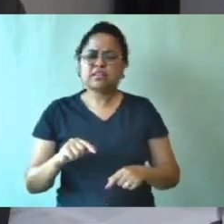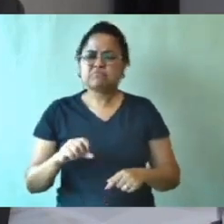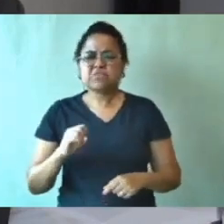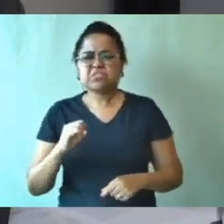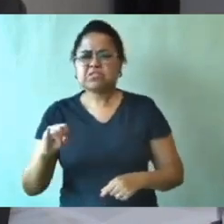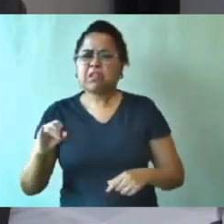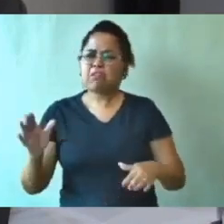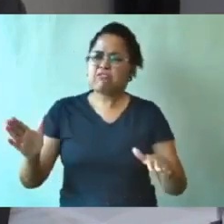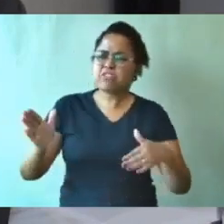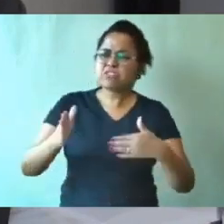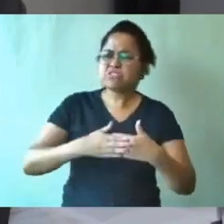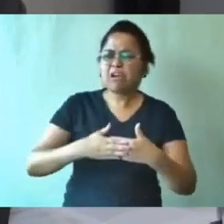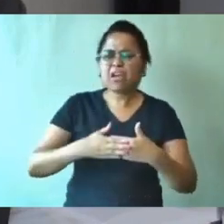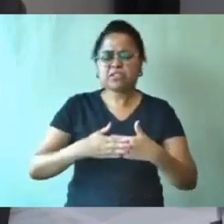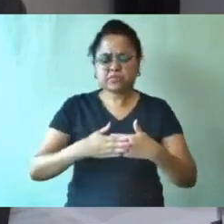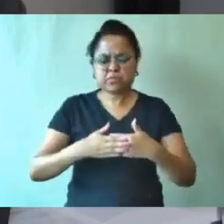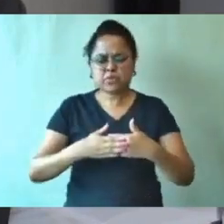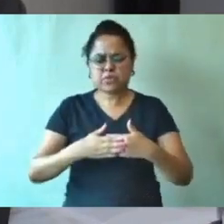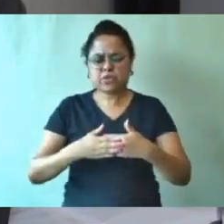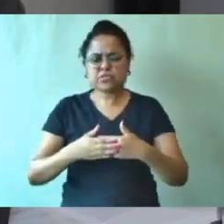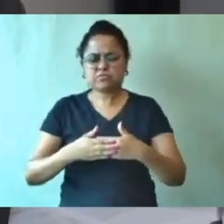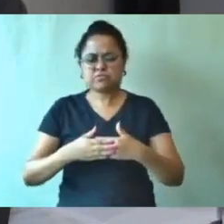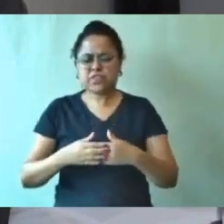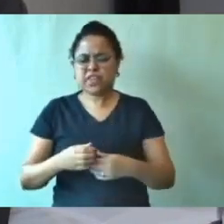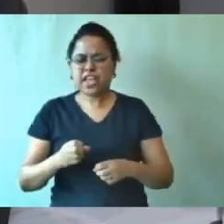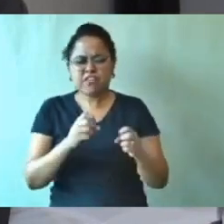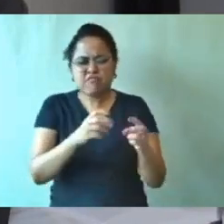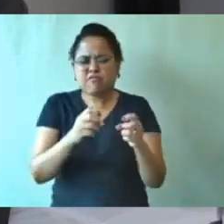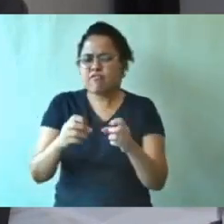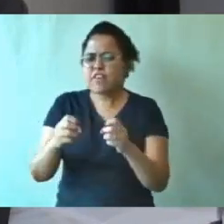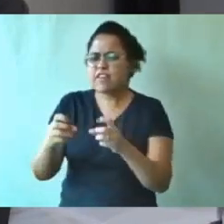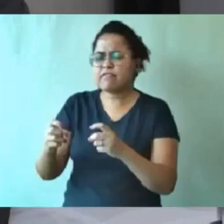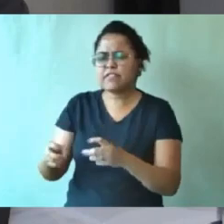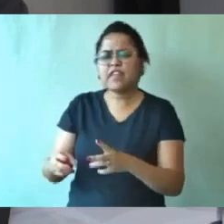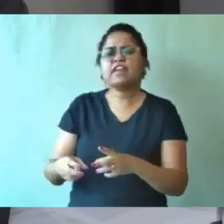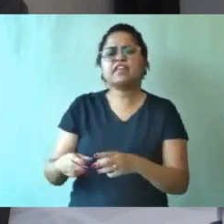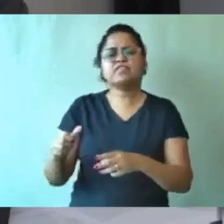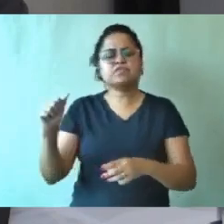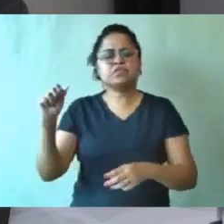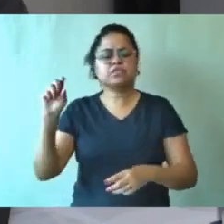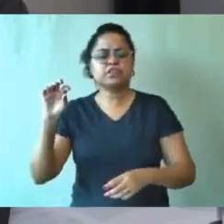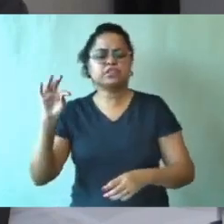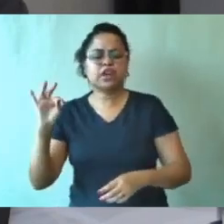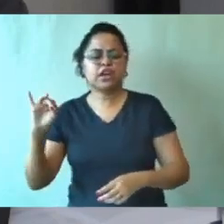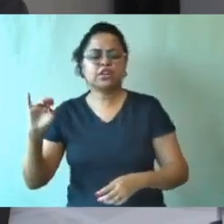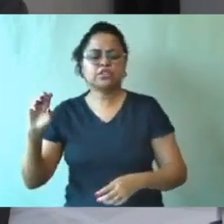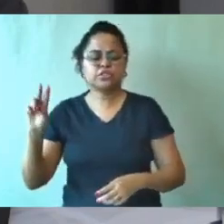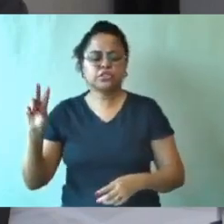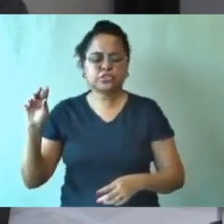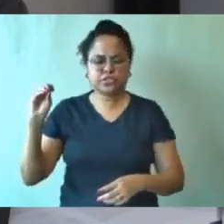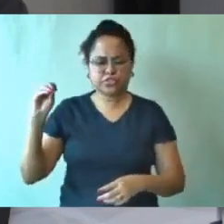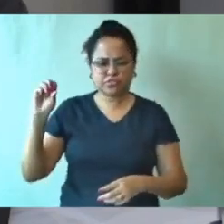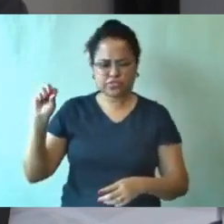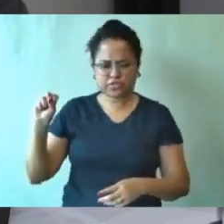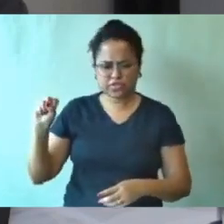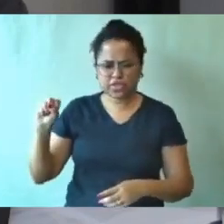portas e vendesse todos os ativos, o consórcio teria que conseguir recompor a